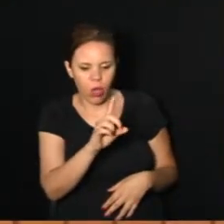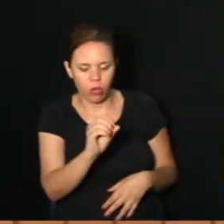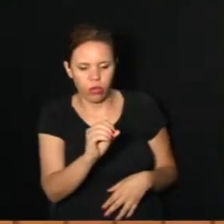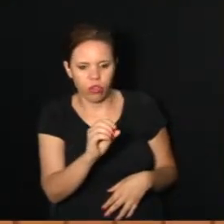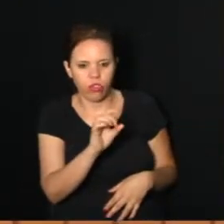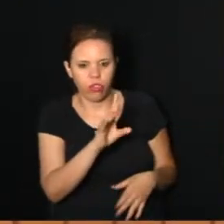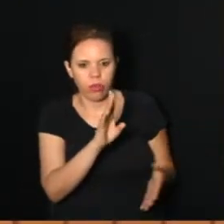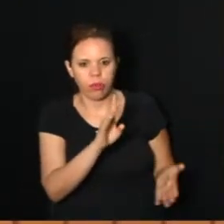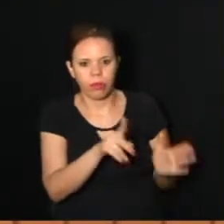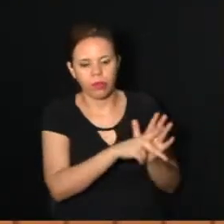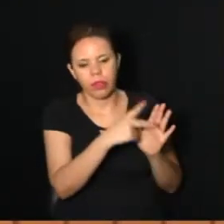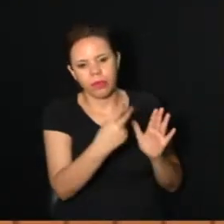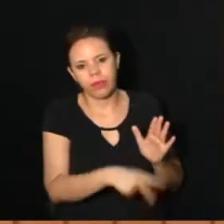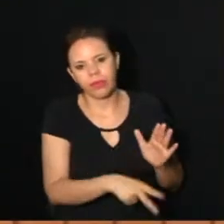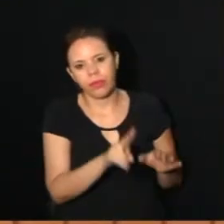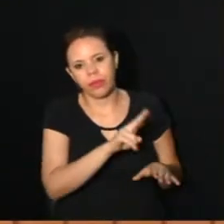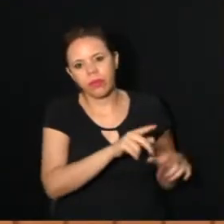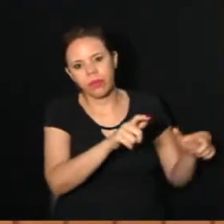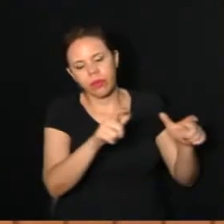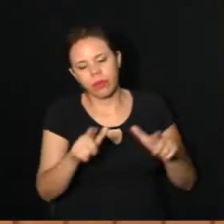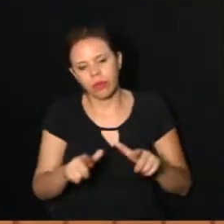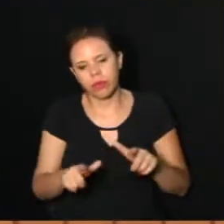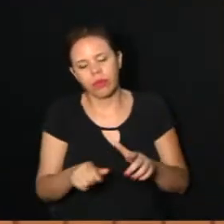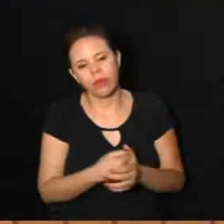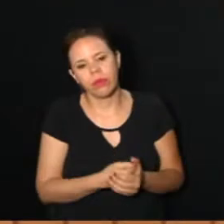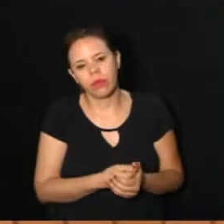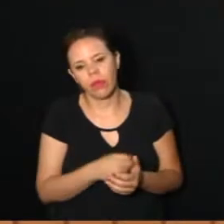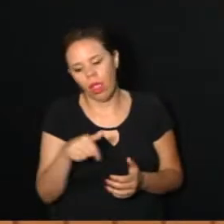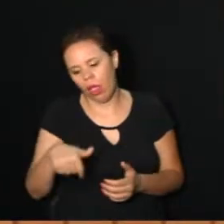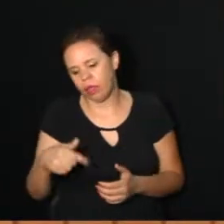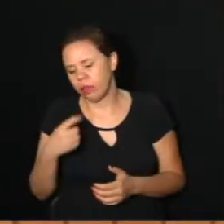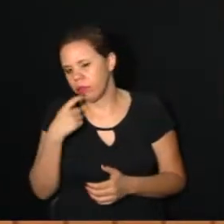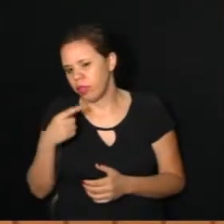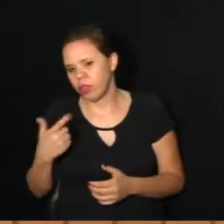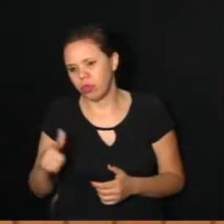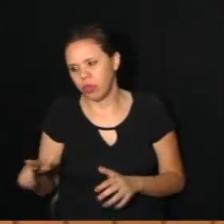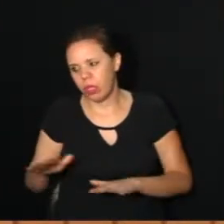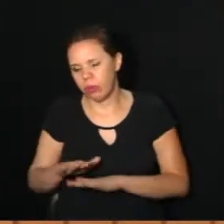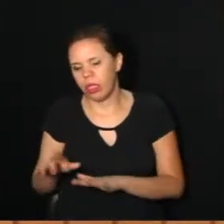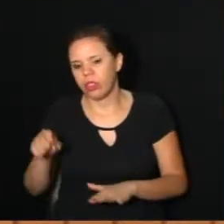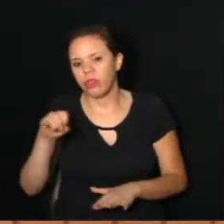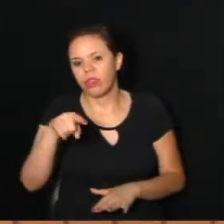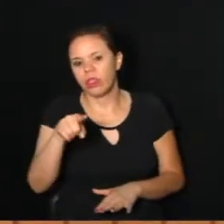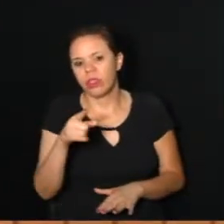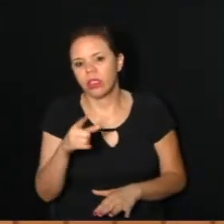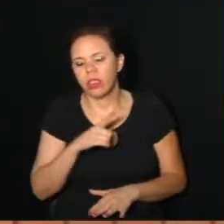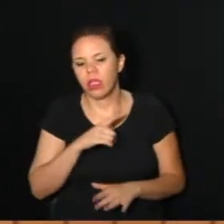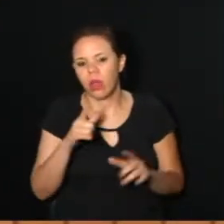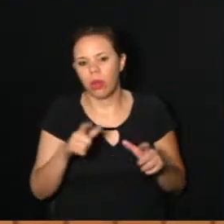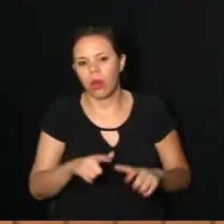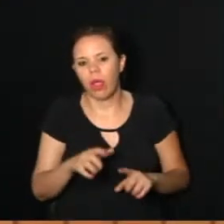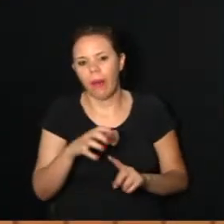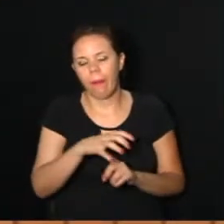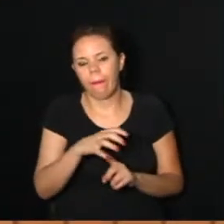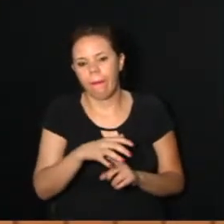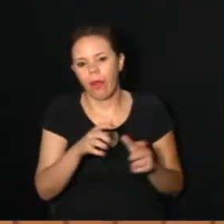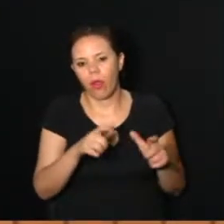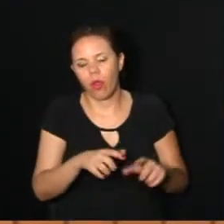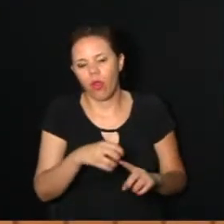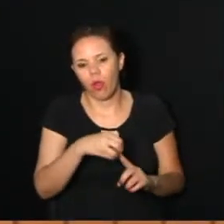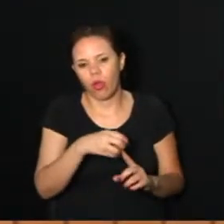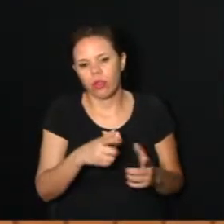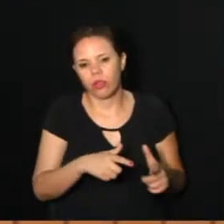de Geraldo, taxa de ocupação só vale para Barão de Geraldo. Aqui não tem mais. Se você, por acaso, tiver um ponto que é baixa incomodidade, mas que